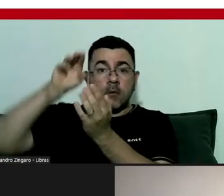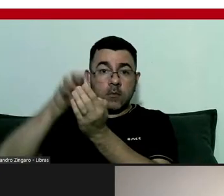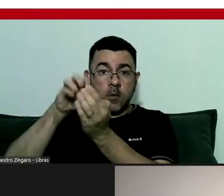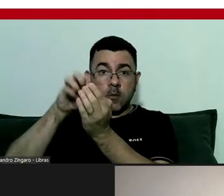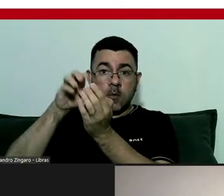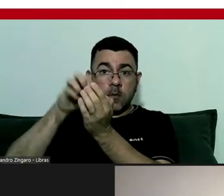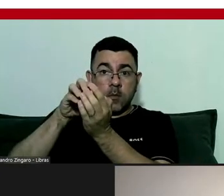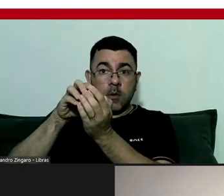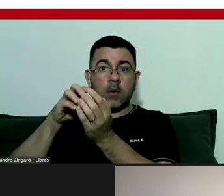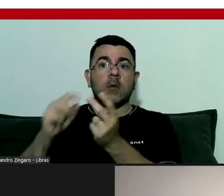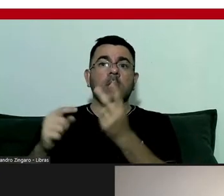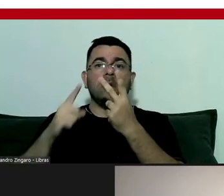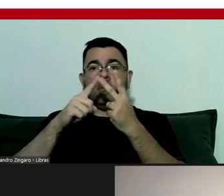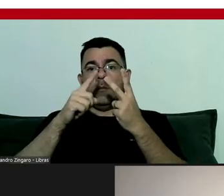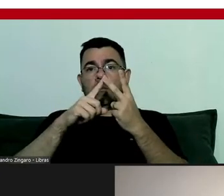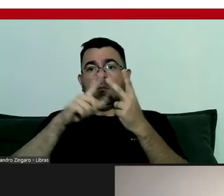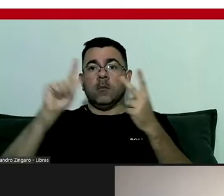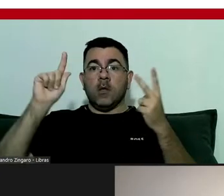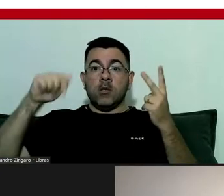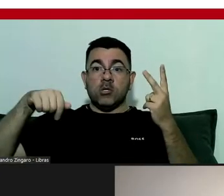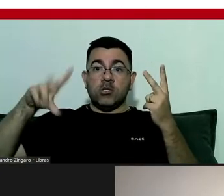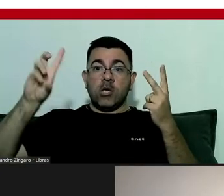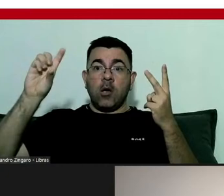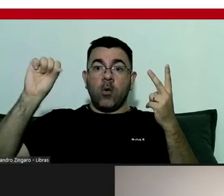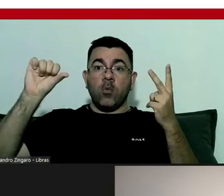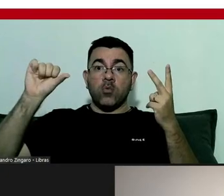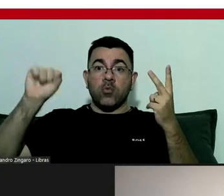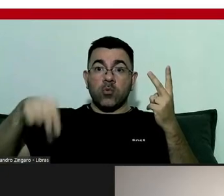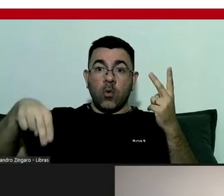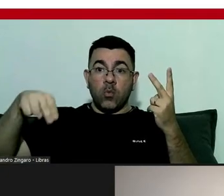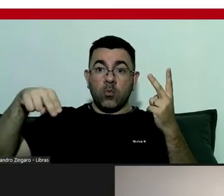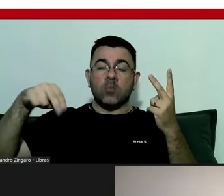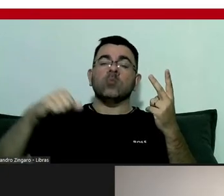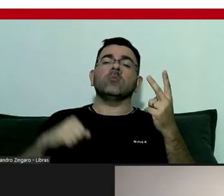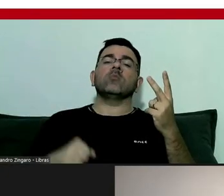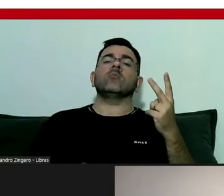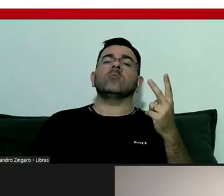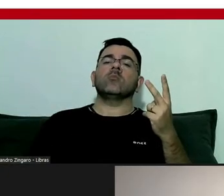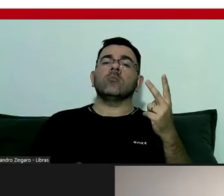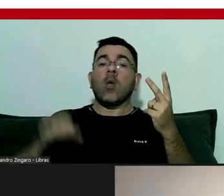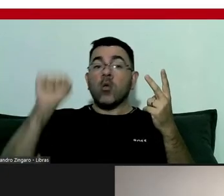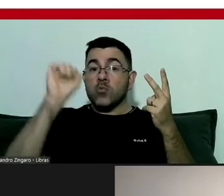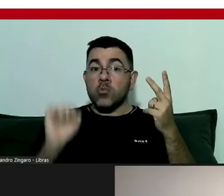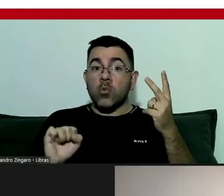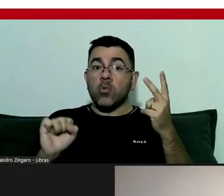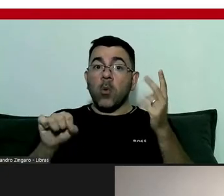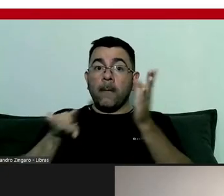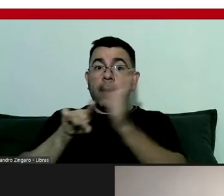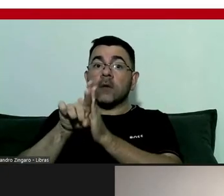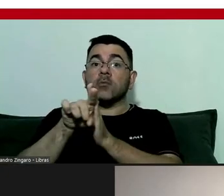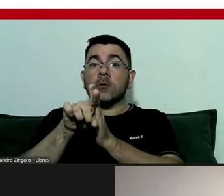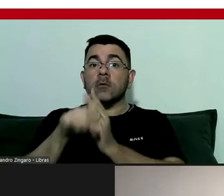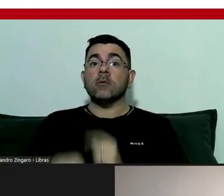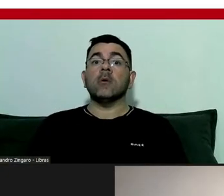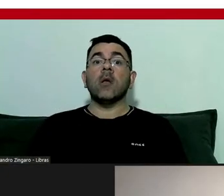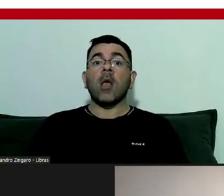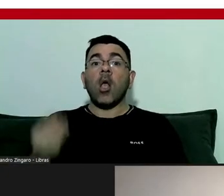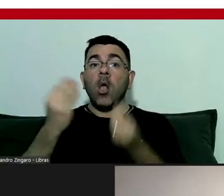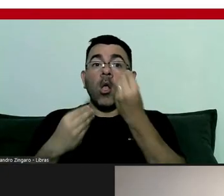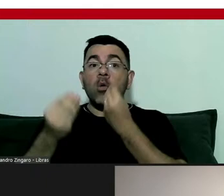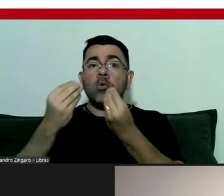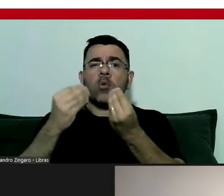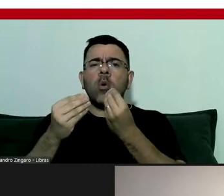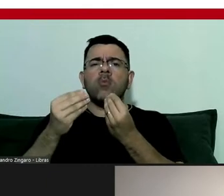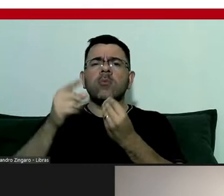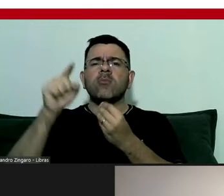aí o Gelson Albuquerque que é do Rio Grande do Sul pergunta como vocês fazem os